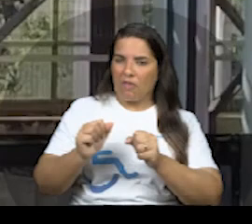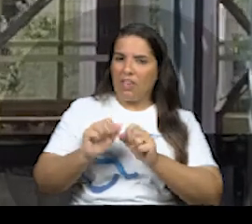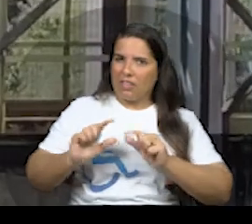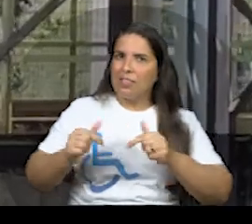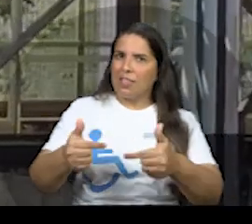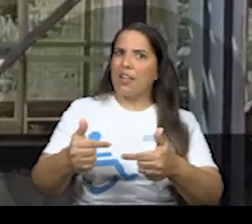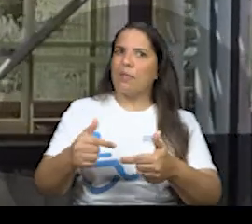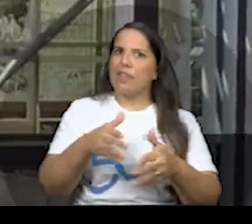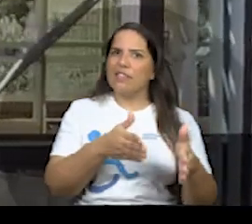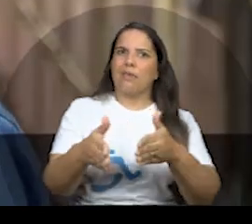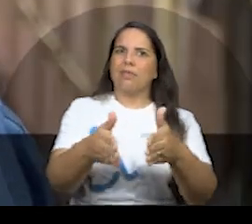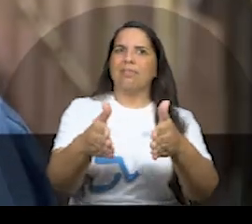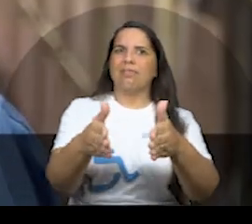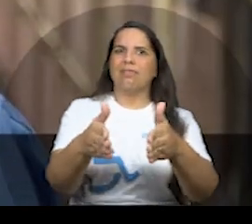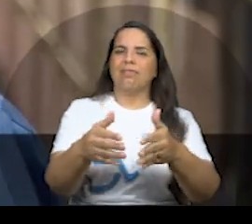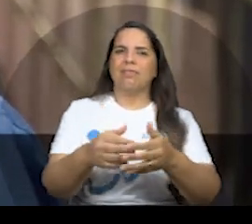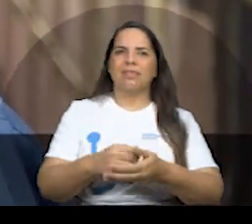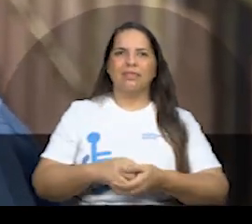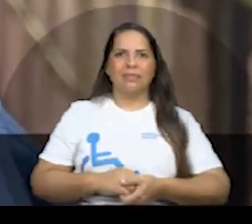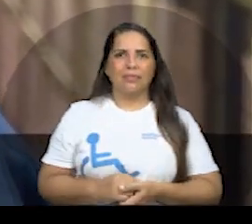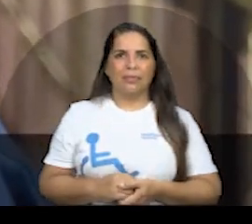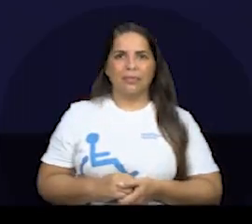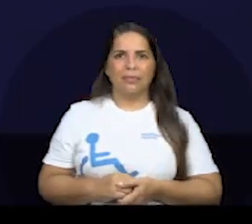como realizamos essa trajetória.